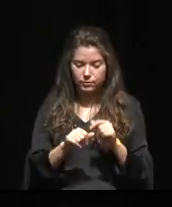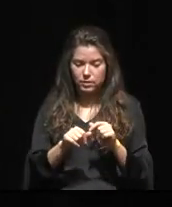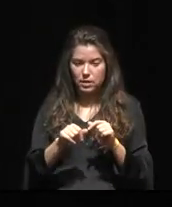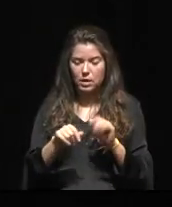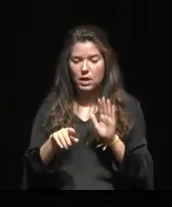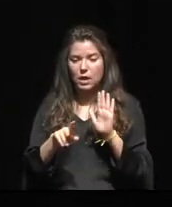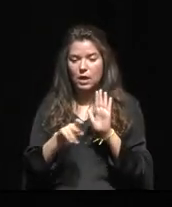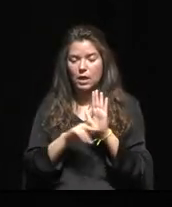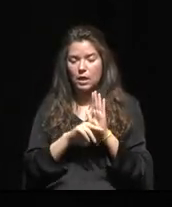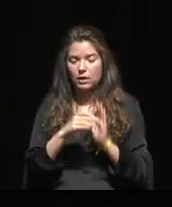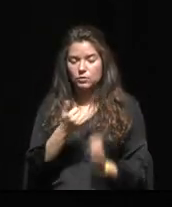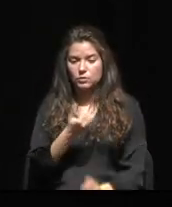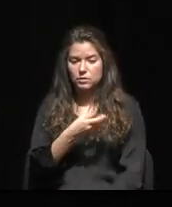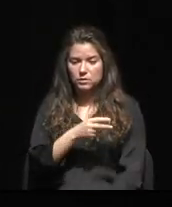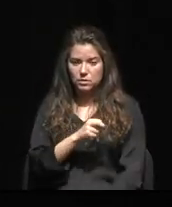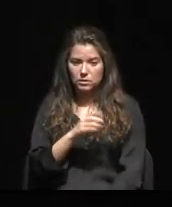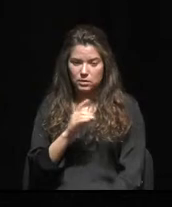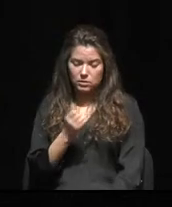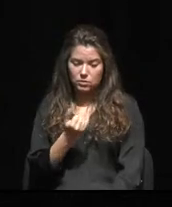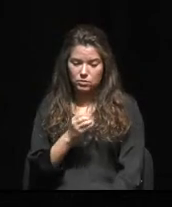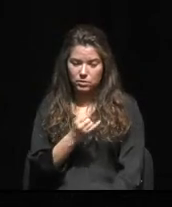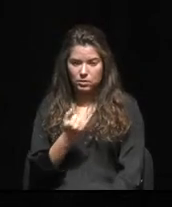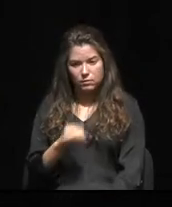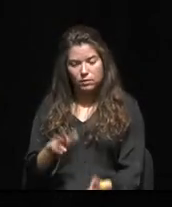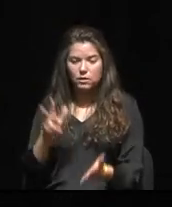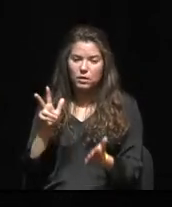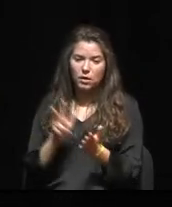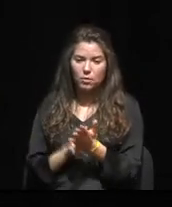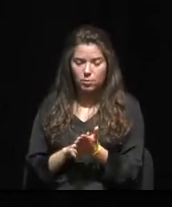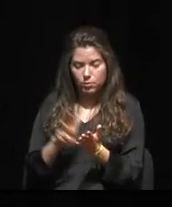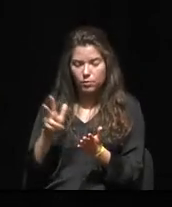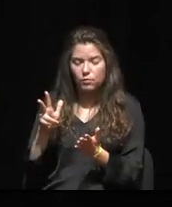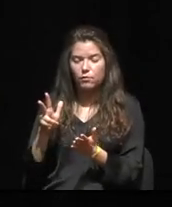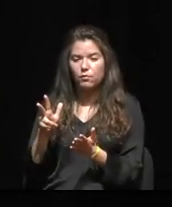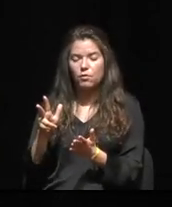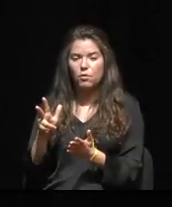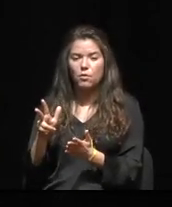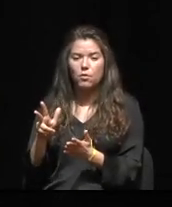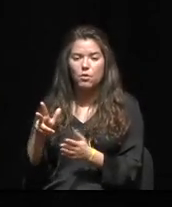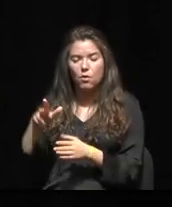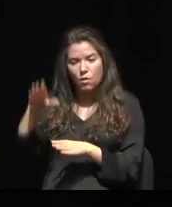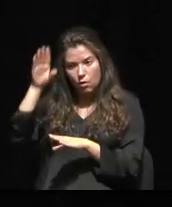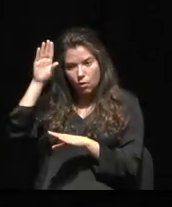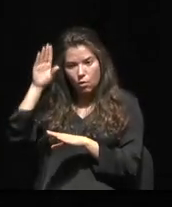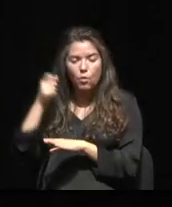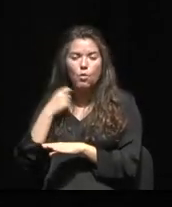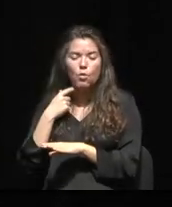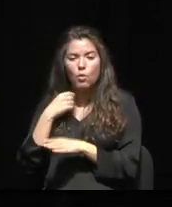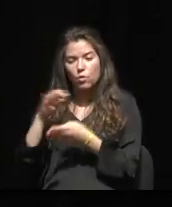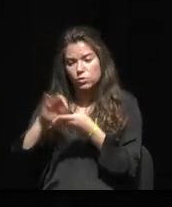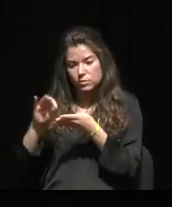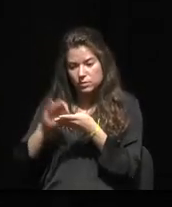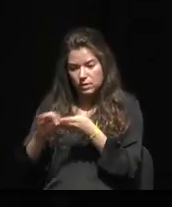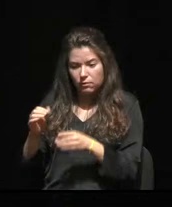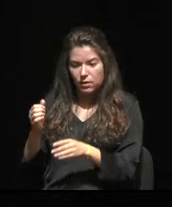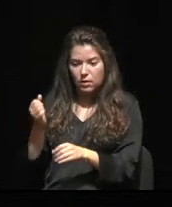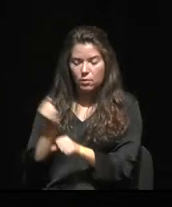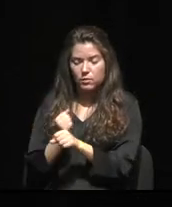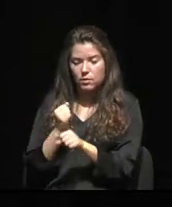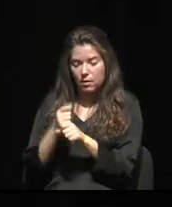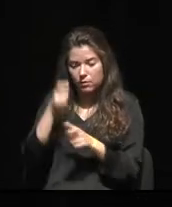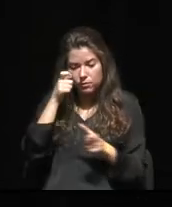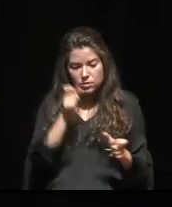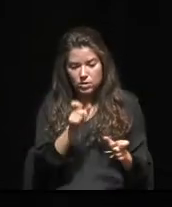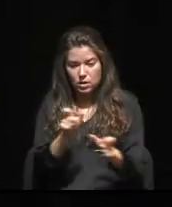236 de2020 que aprovou o regulamento do curso de formação específico para ingresso de trabalhadores na carreira especial de fiscalização